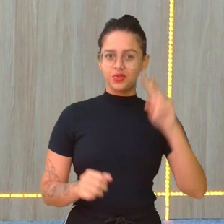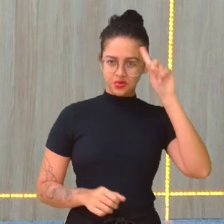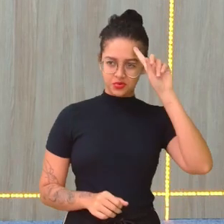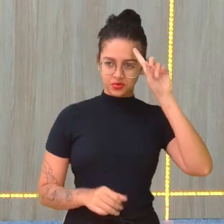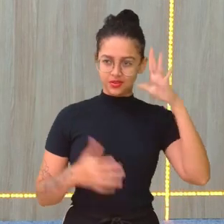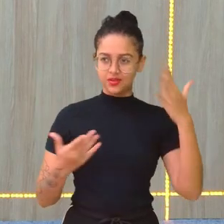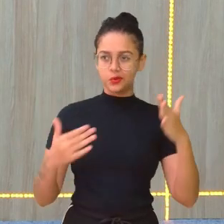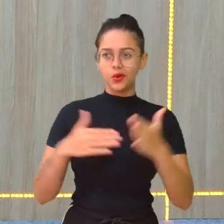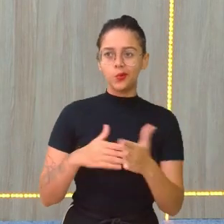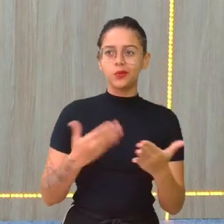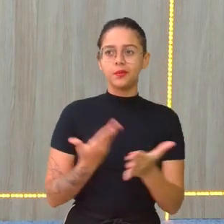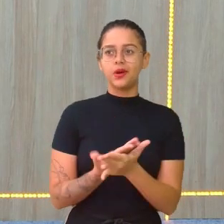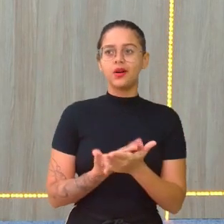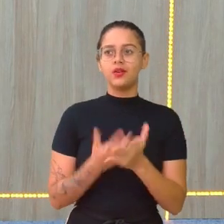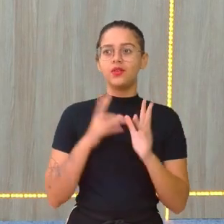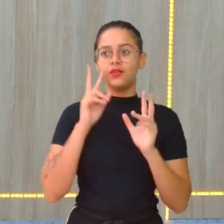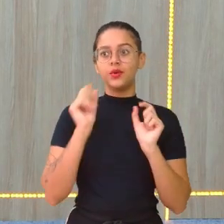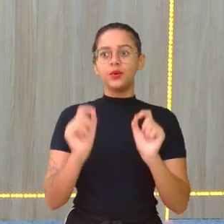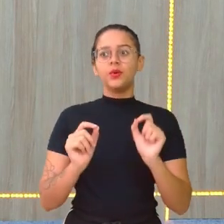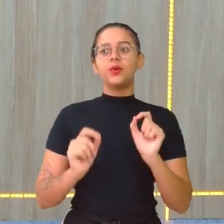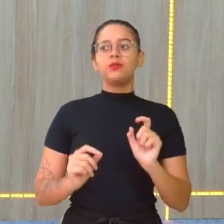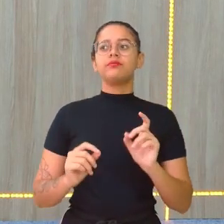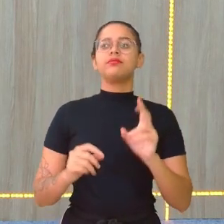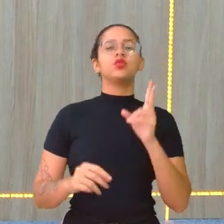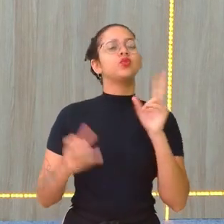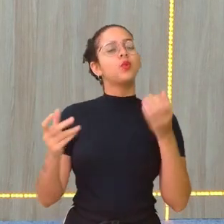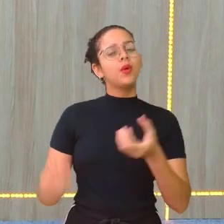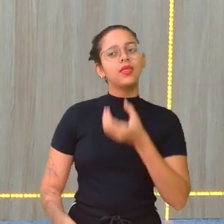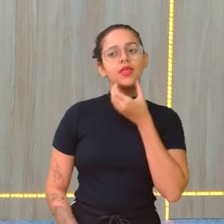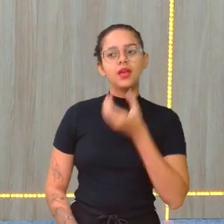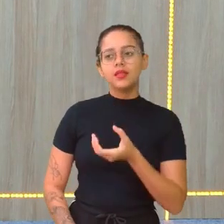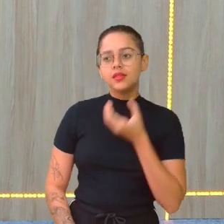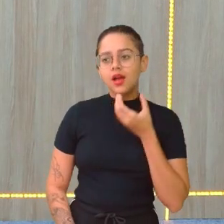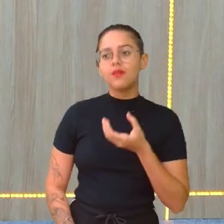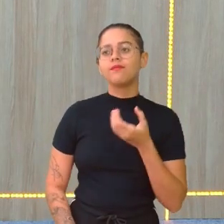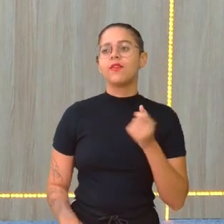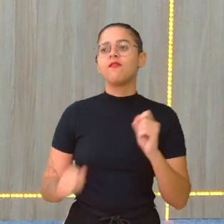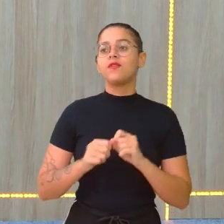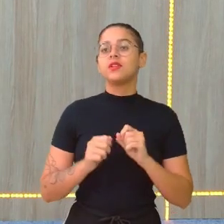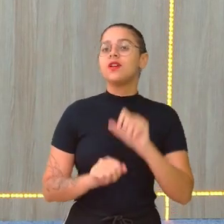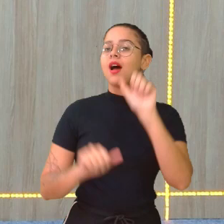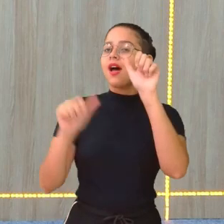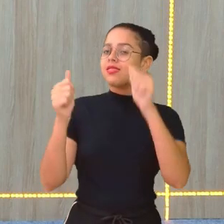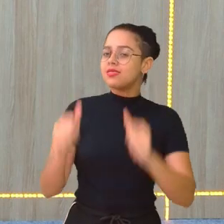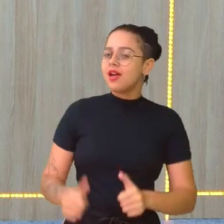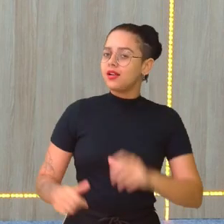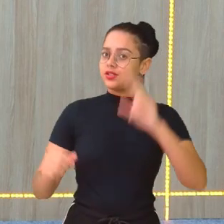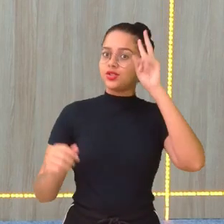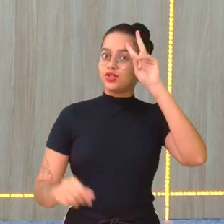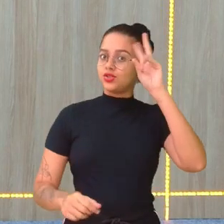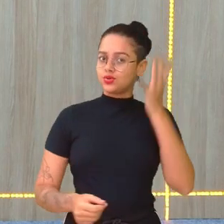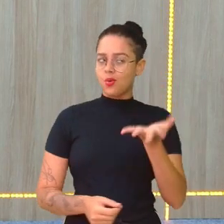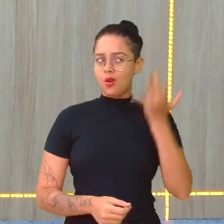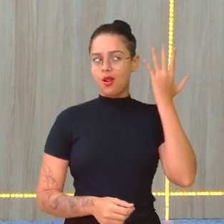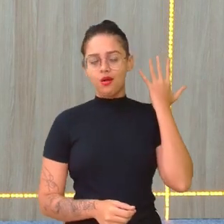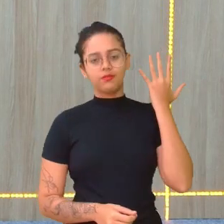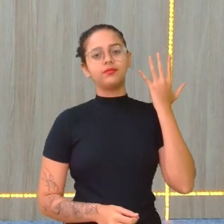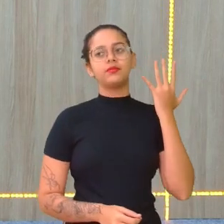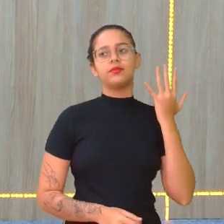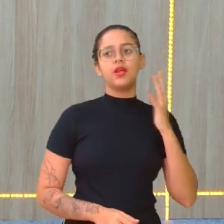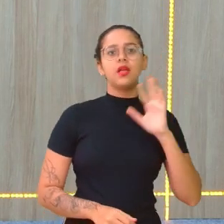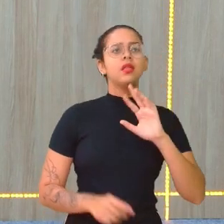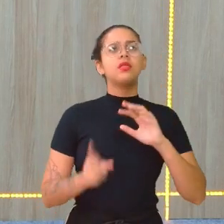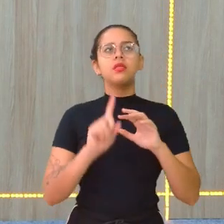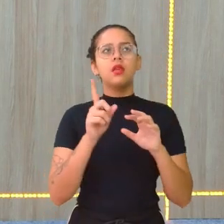na nossa última aula, nós vimos a respeito do Natal. E aí fizemos a análise histórica, não é uma análise